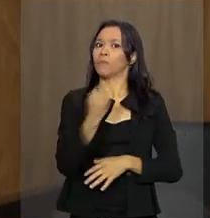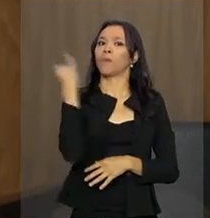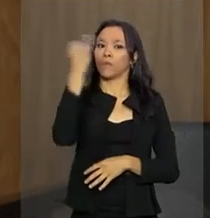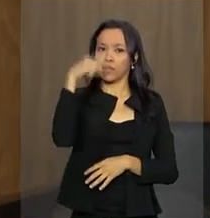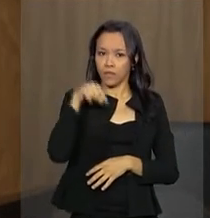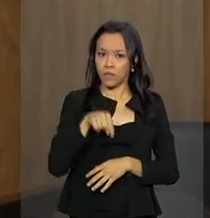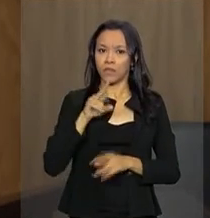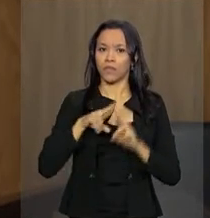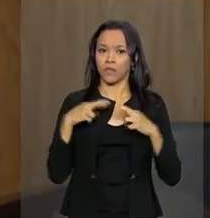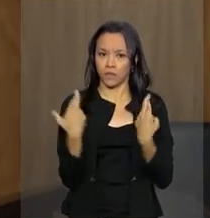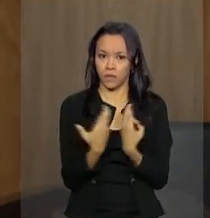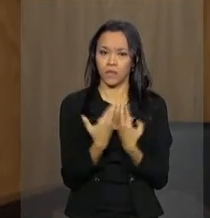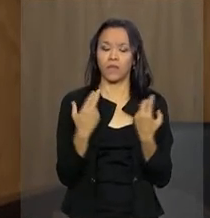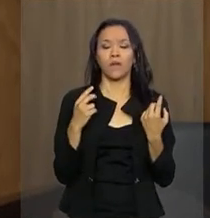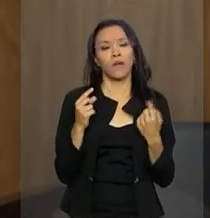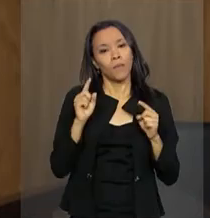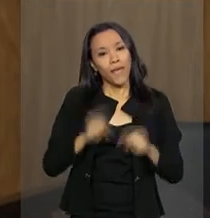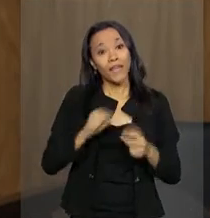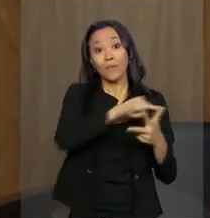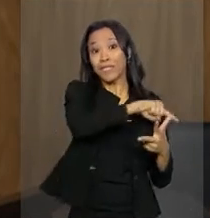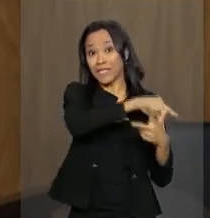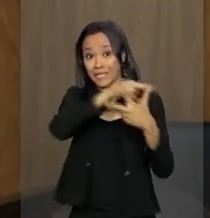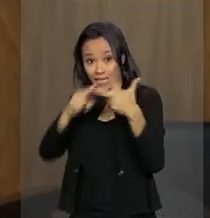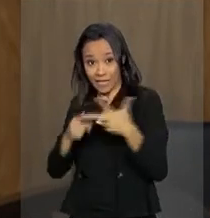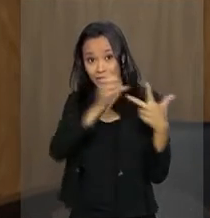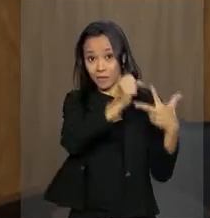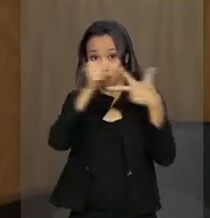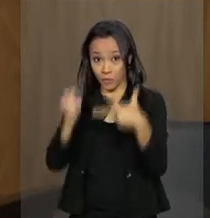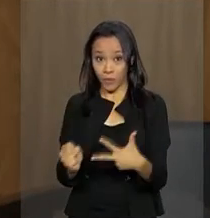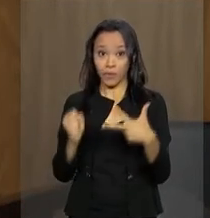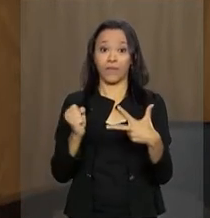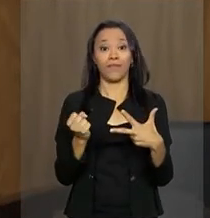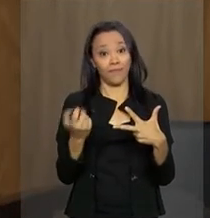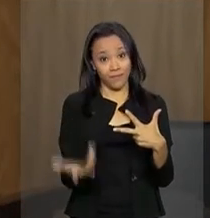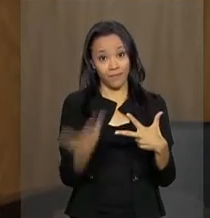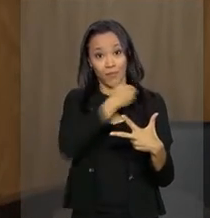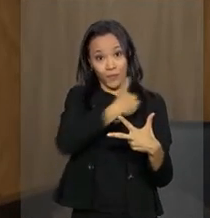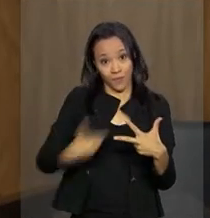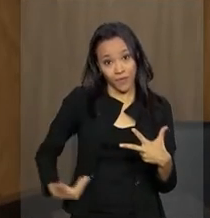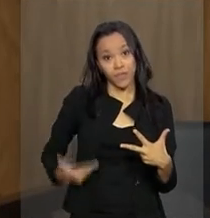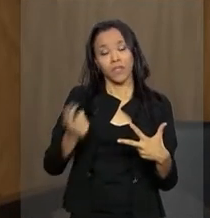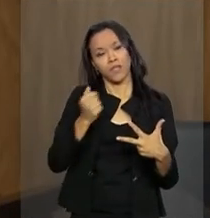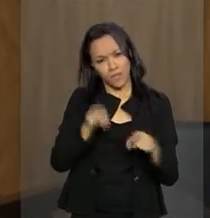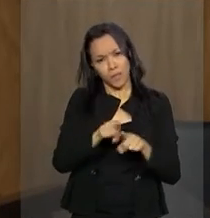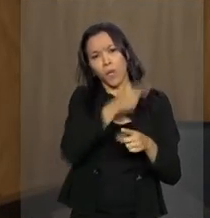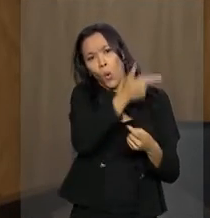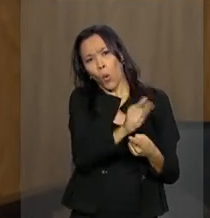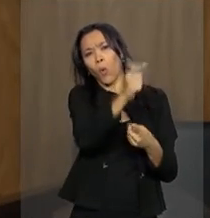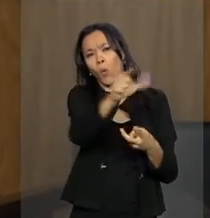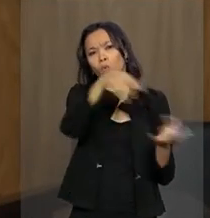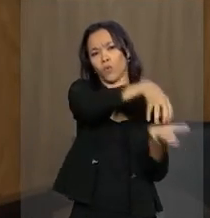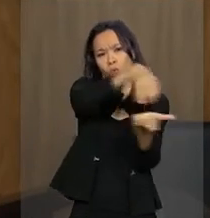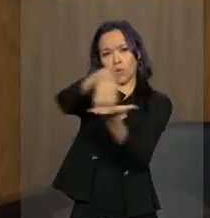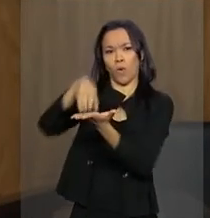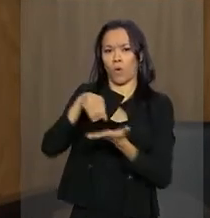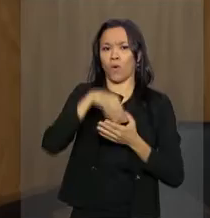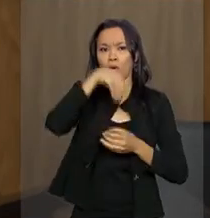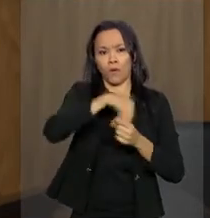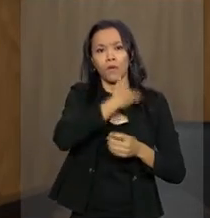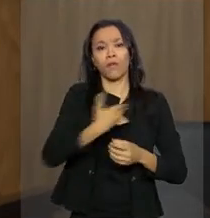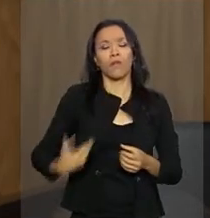é exatamente a reunião dos dos três poderes do estado não é e de outros órgãos que vão